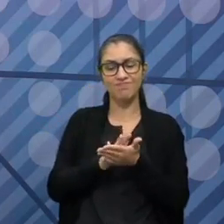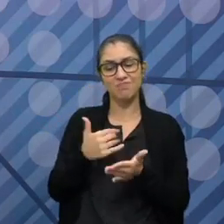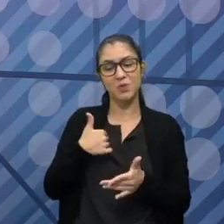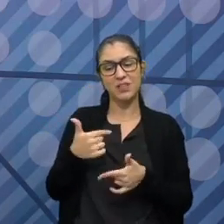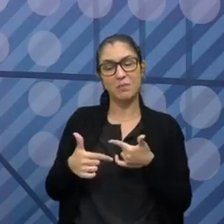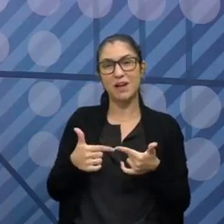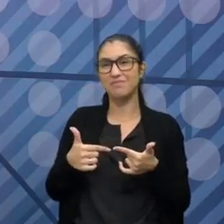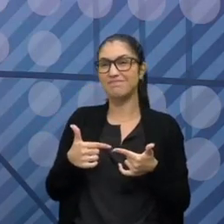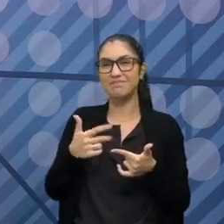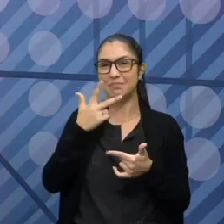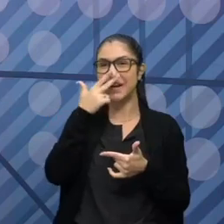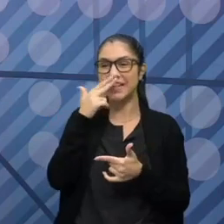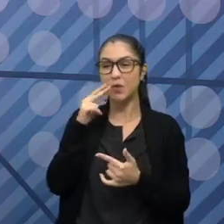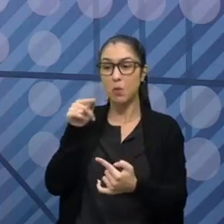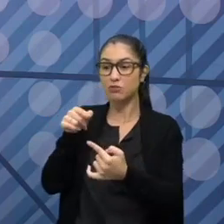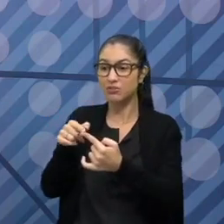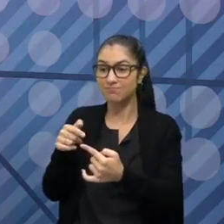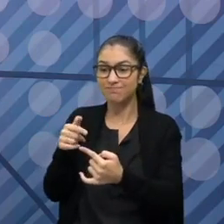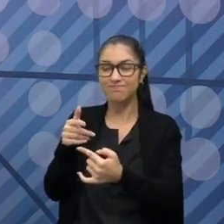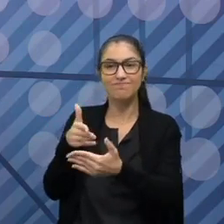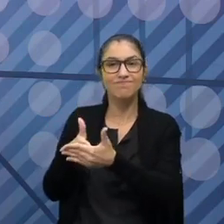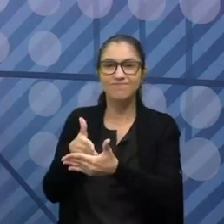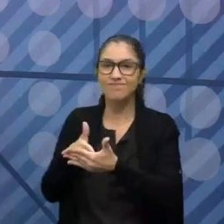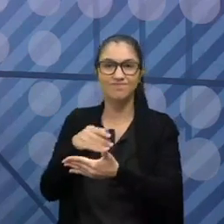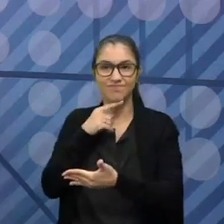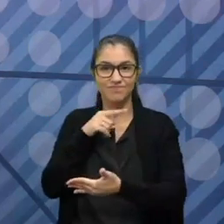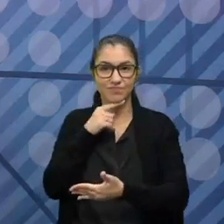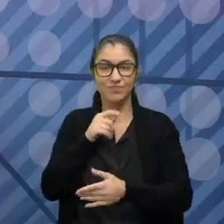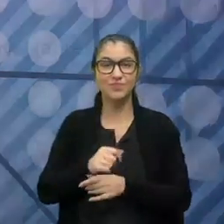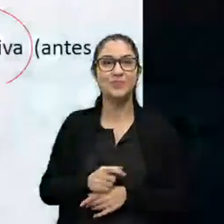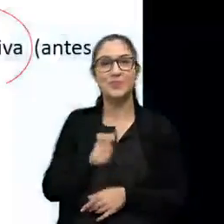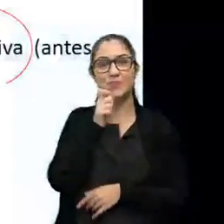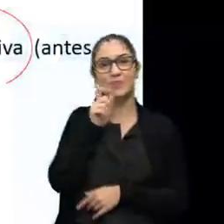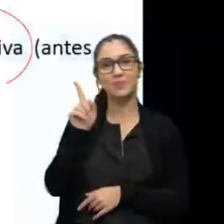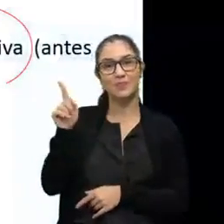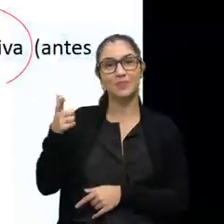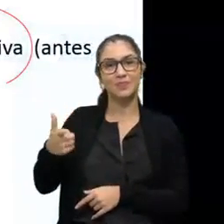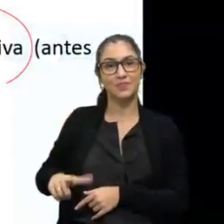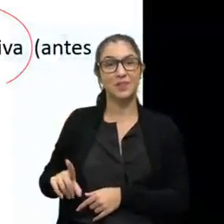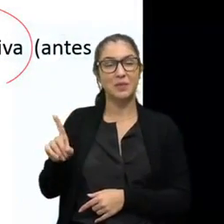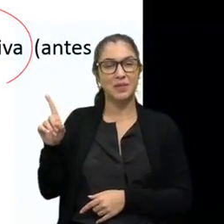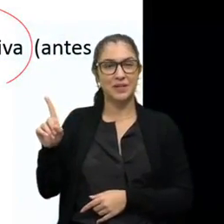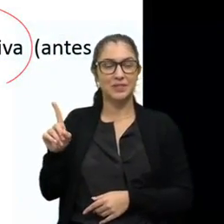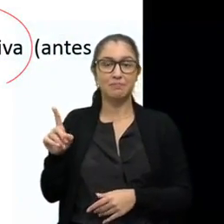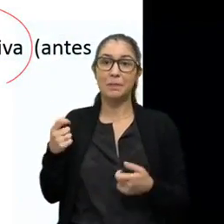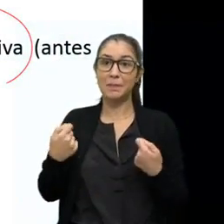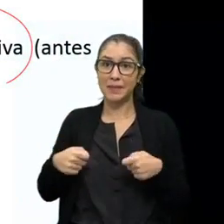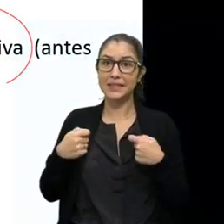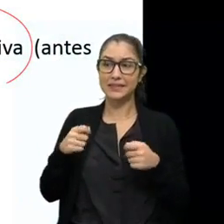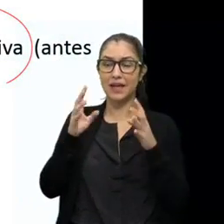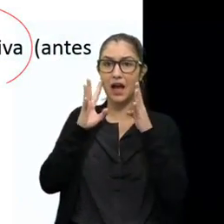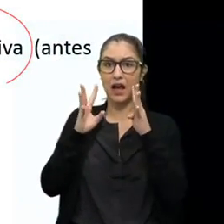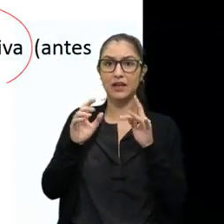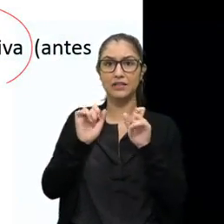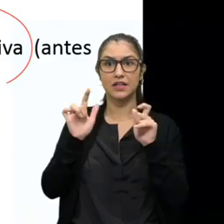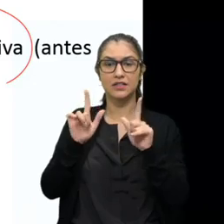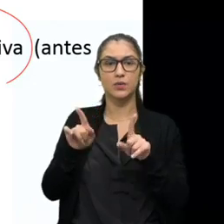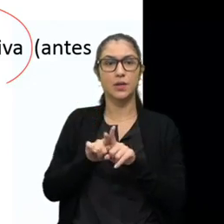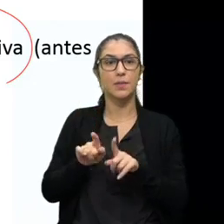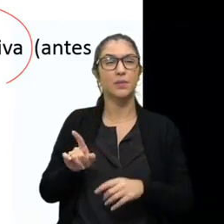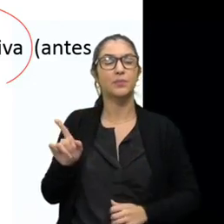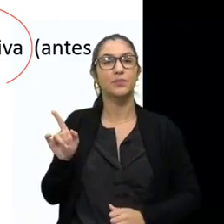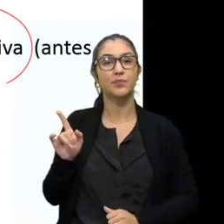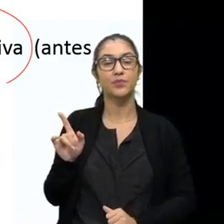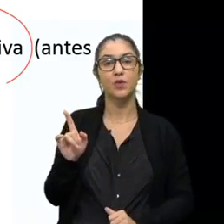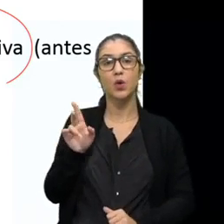trabalho pode não atender o objetivo, certo? E ainda na mesma imagem nós temos mais uma coisa que precisamos prestar atenção, que é o uso